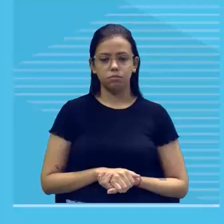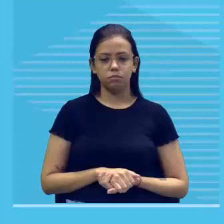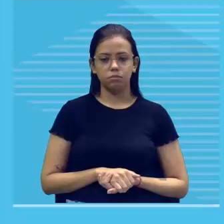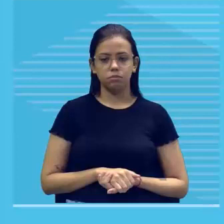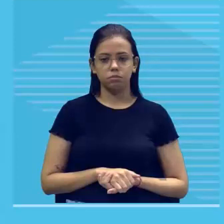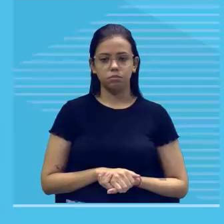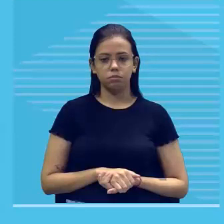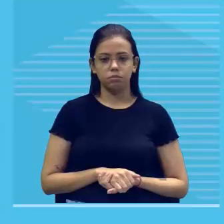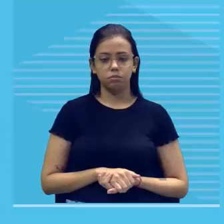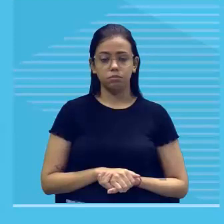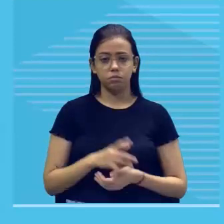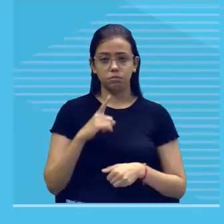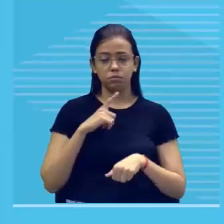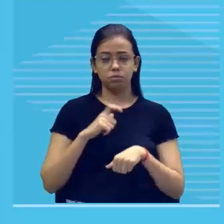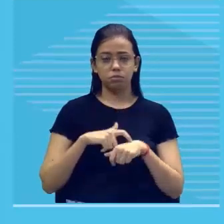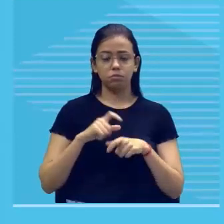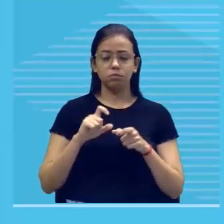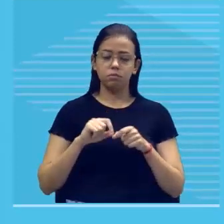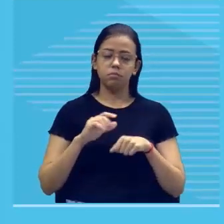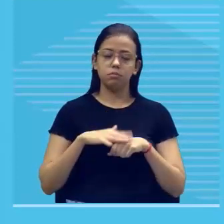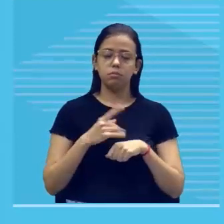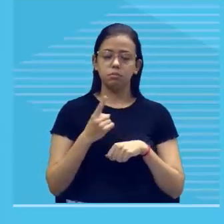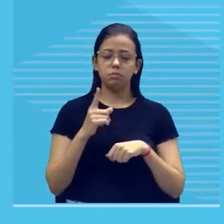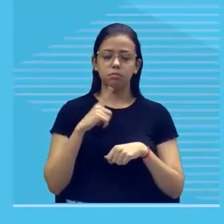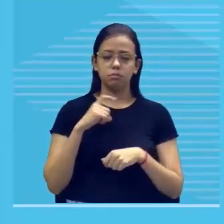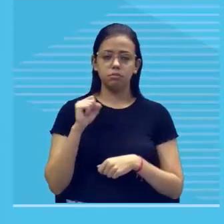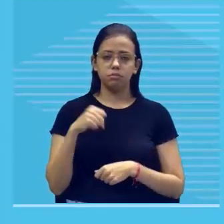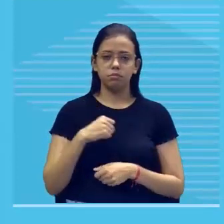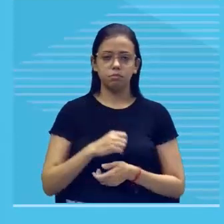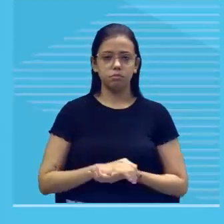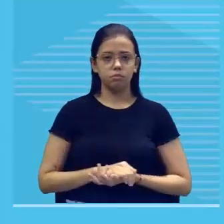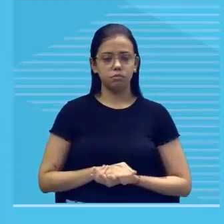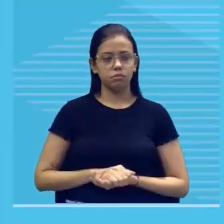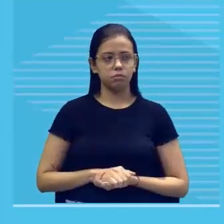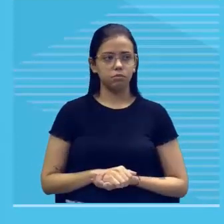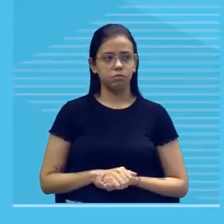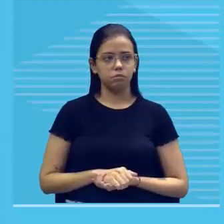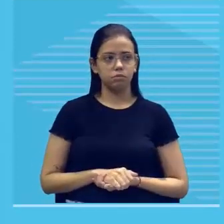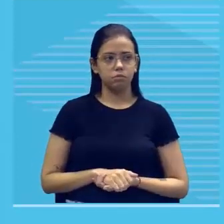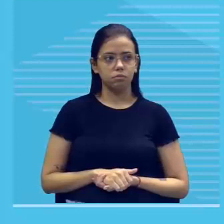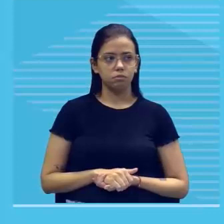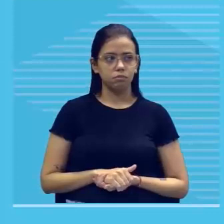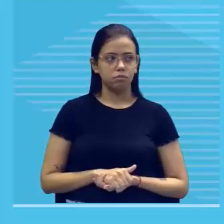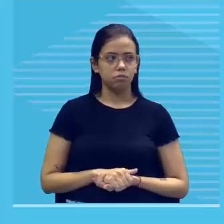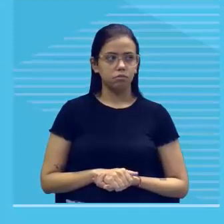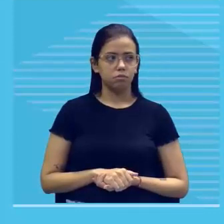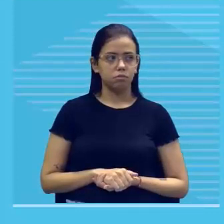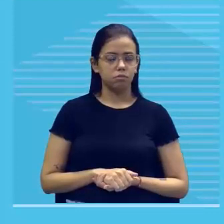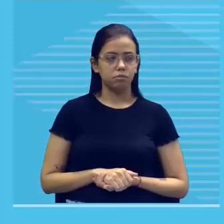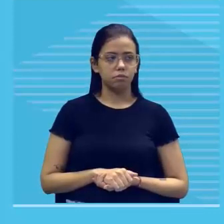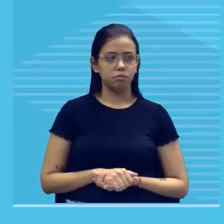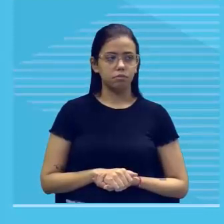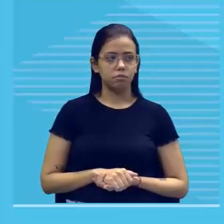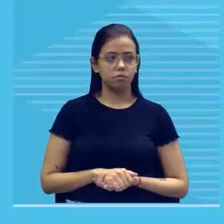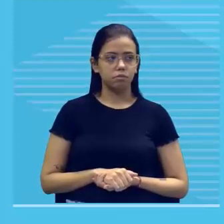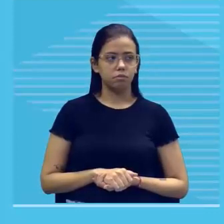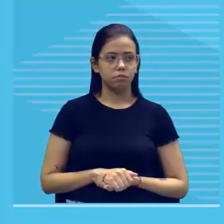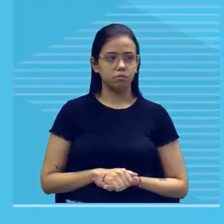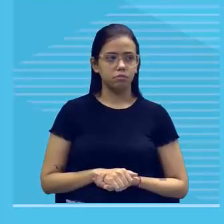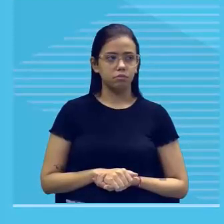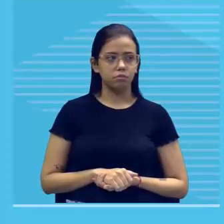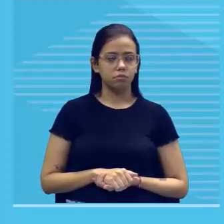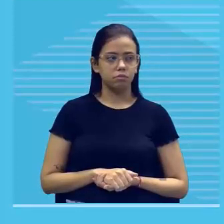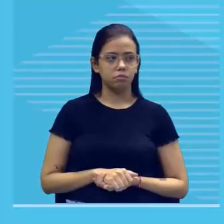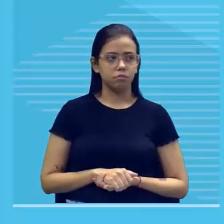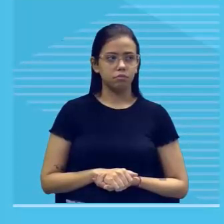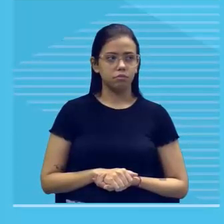e traga até para gente fazer mais um da né e produção vamos fazer o seguinte